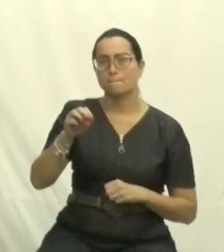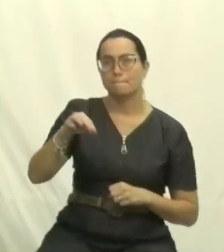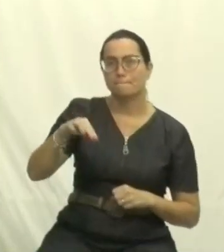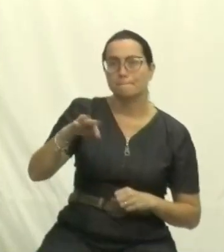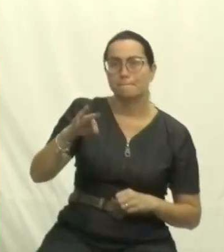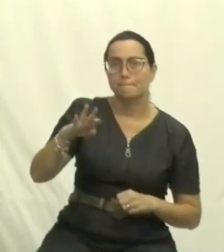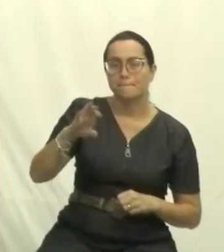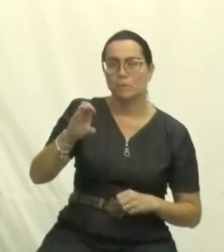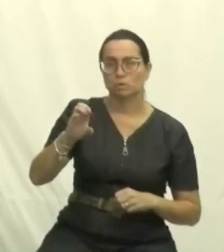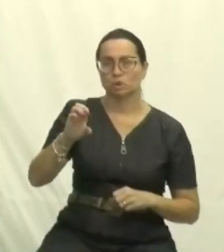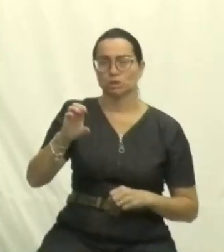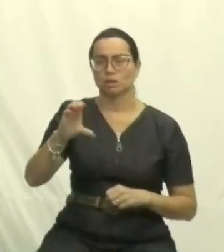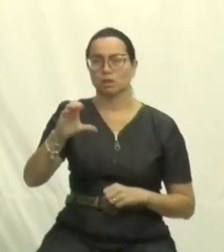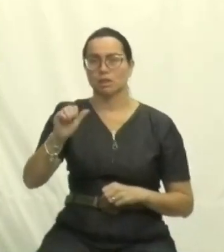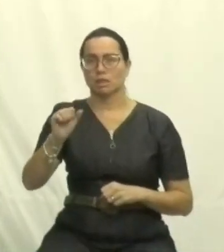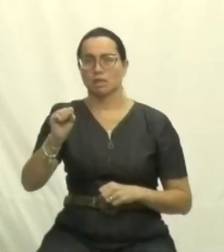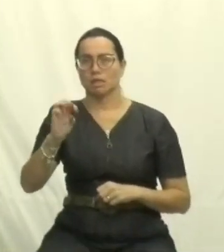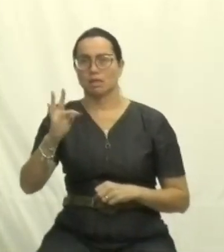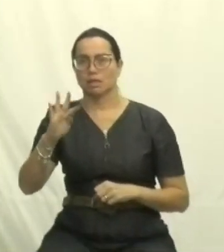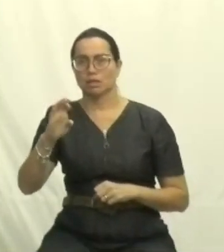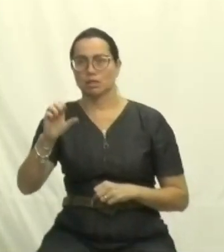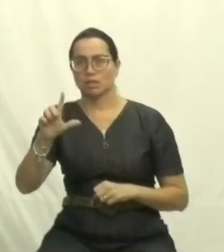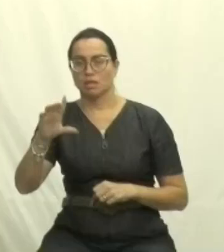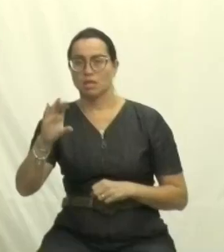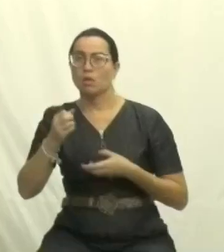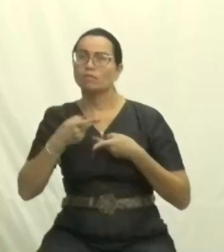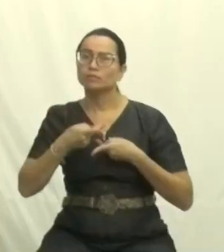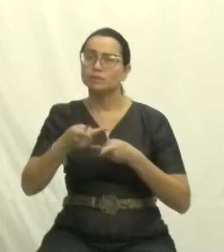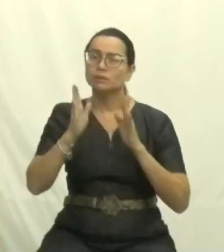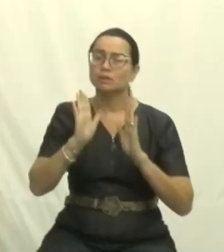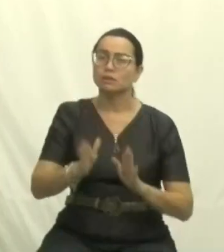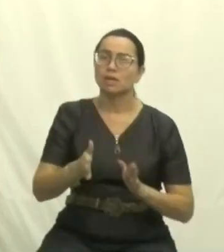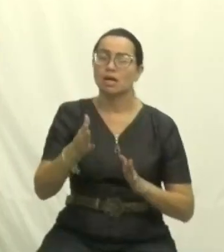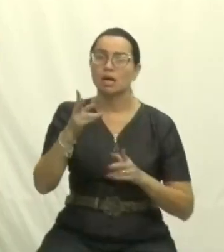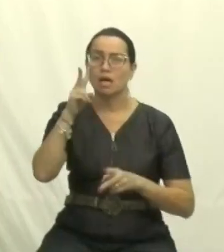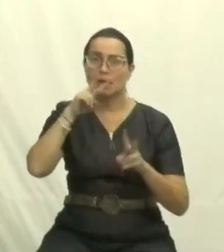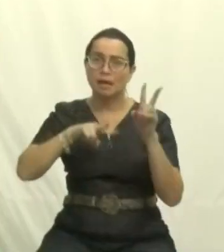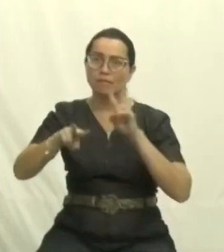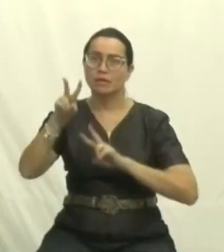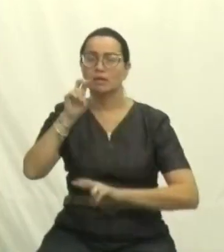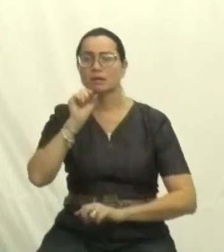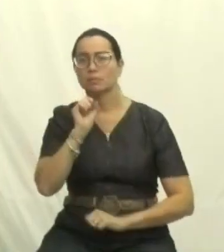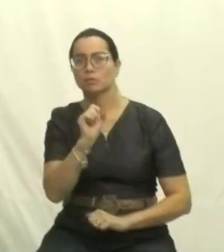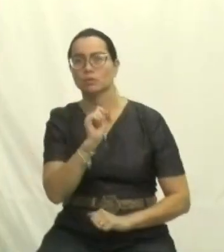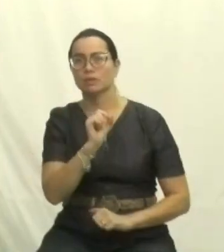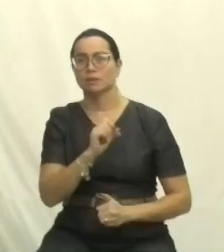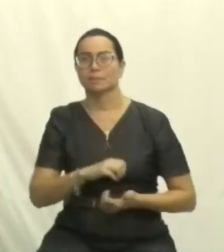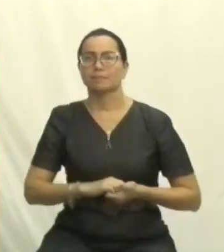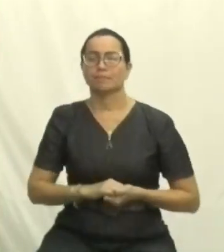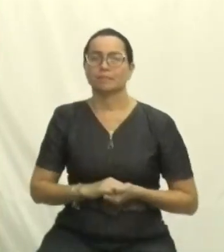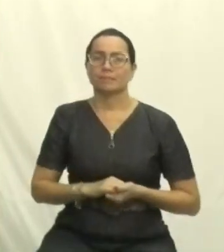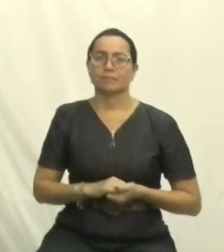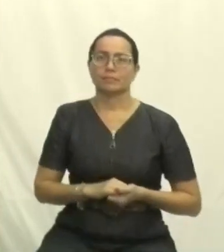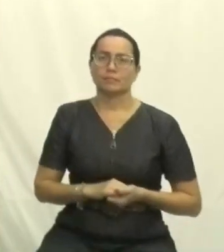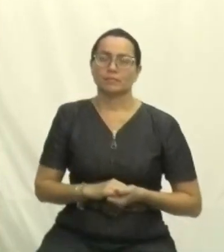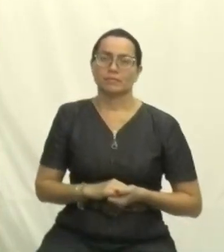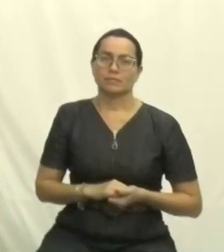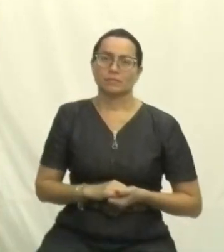fizemos uma visita e constatamos, assim, a demanda que trouxemos hoje